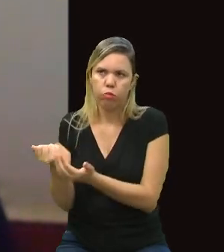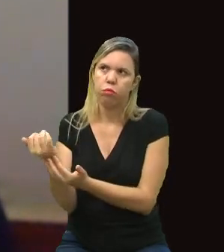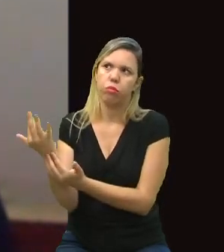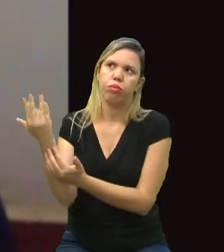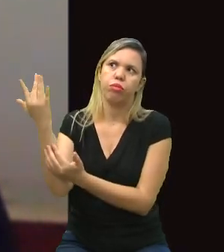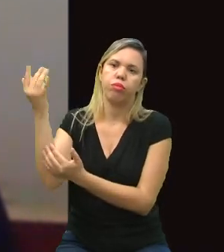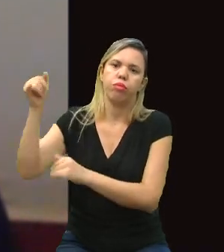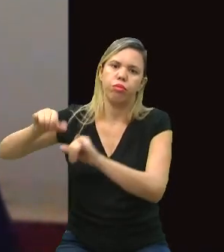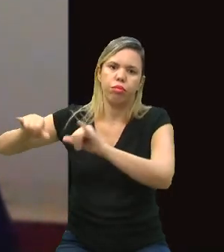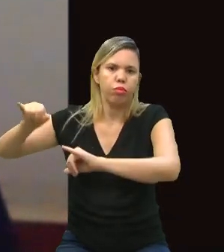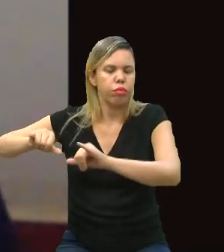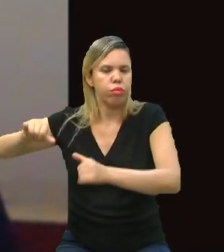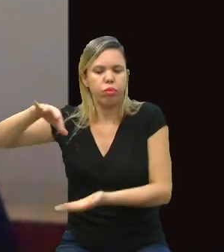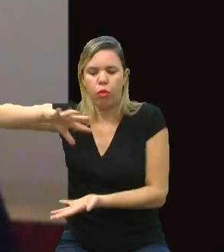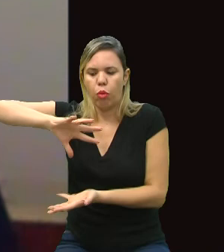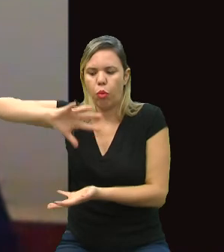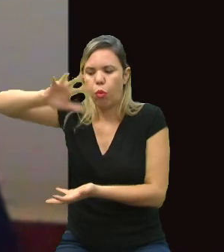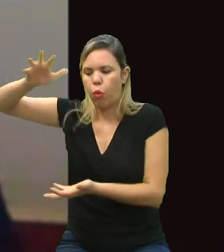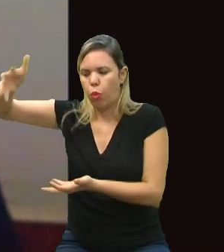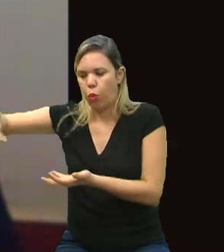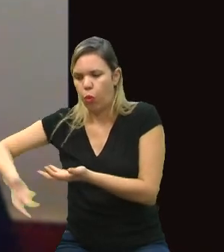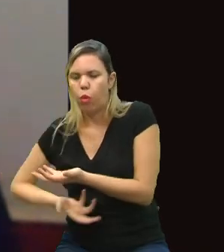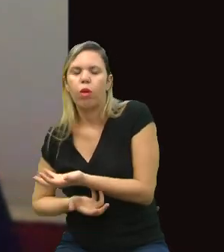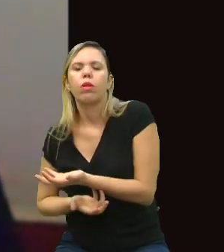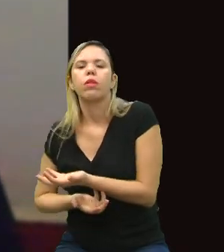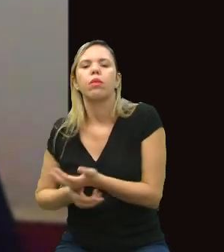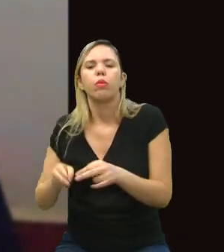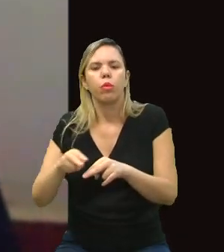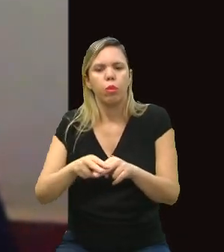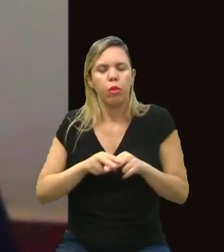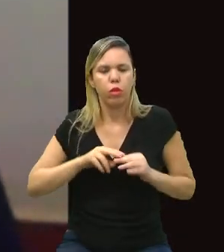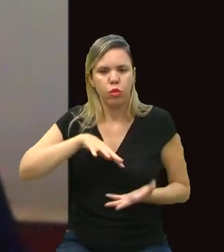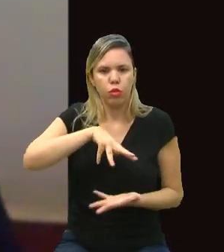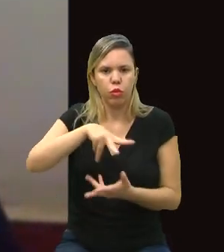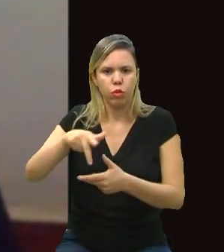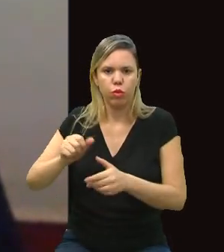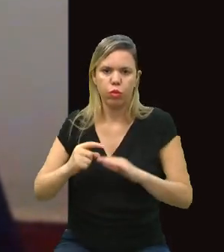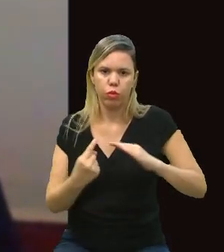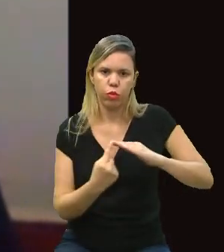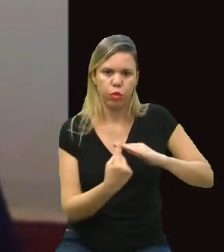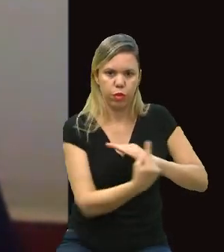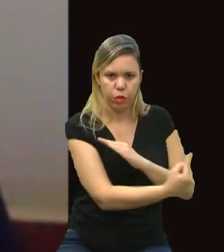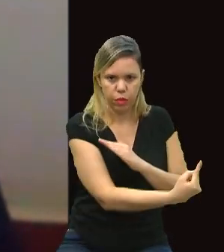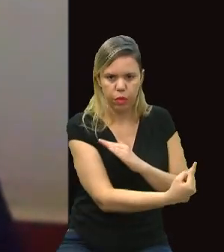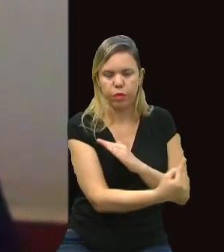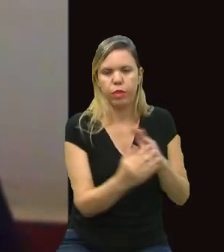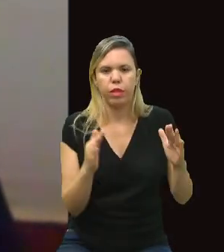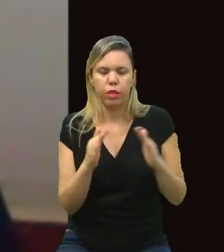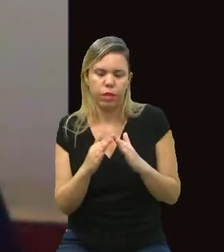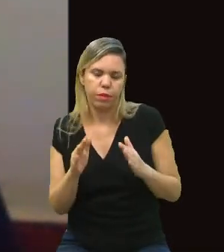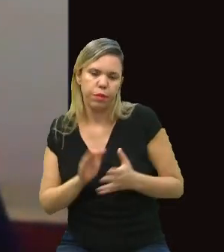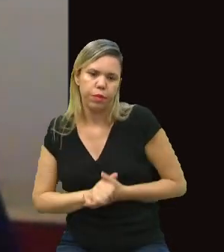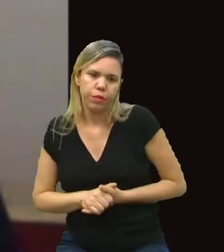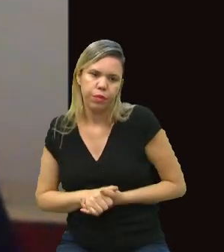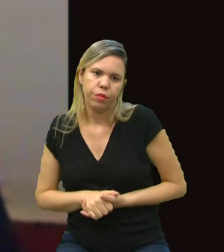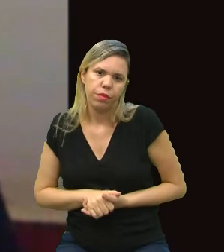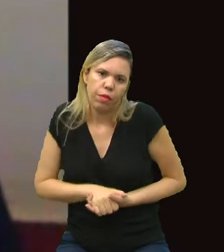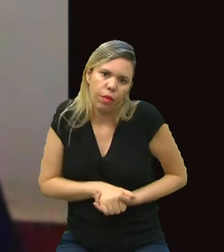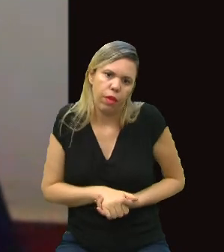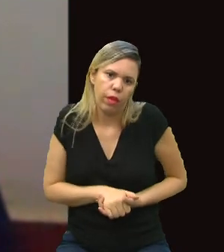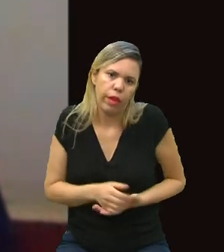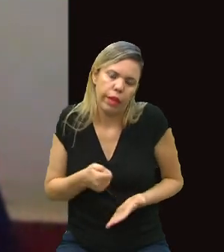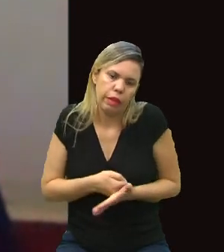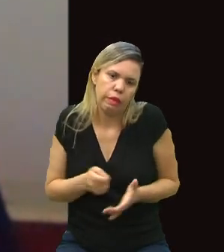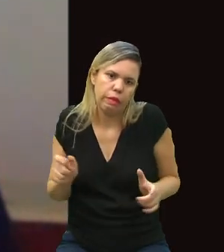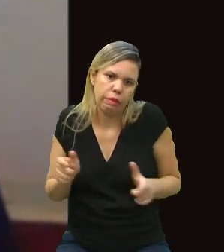fato do mundo inteiro estar em quarentena, mais rígida ou menos rígida, mas, de certa maneira, estar em quarentena, ter deixado de